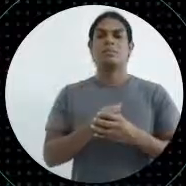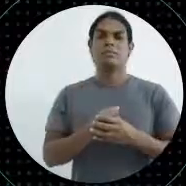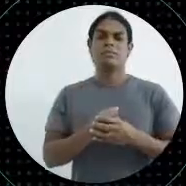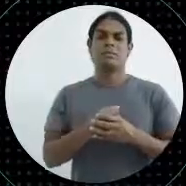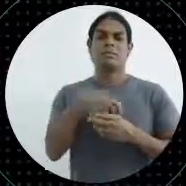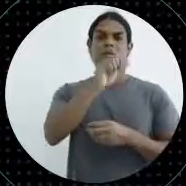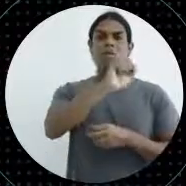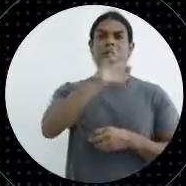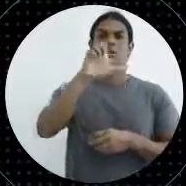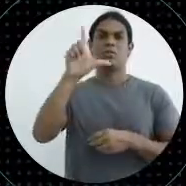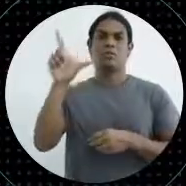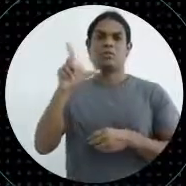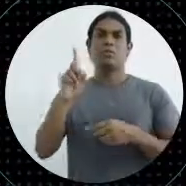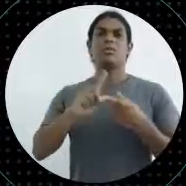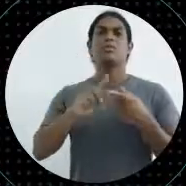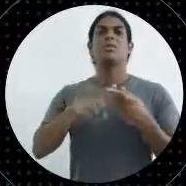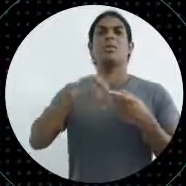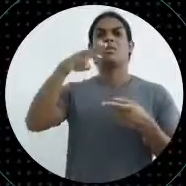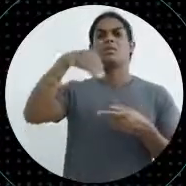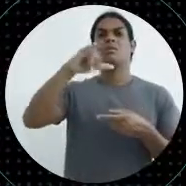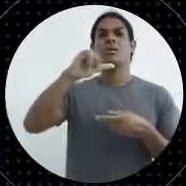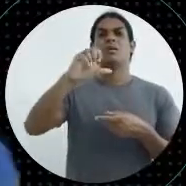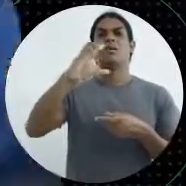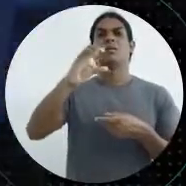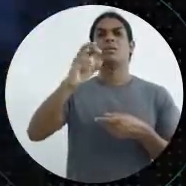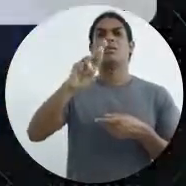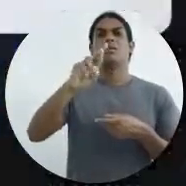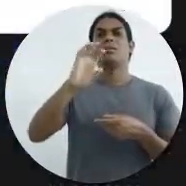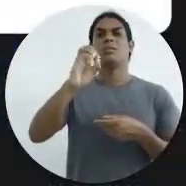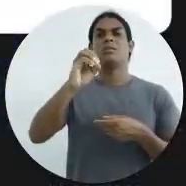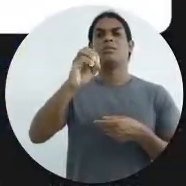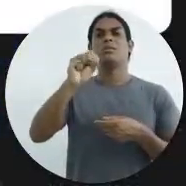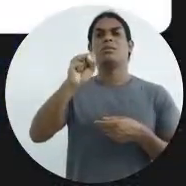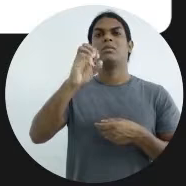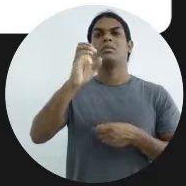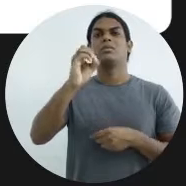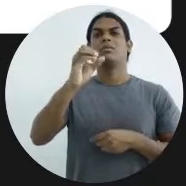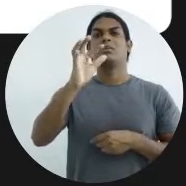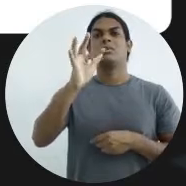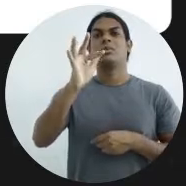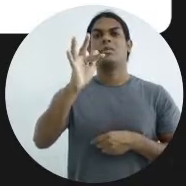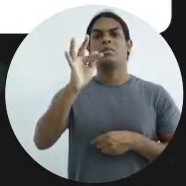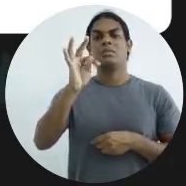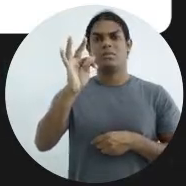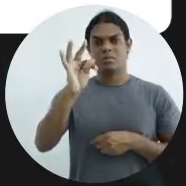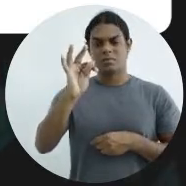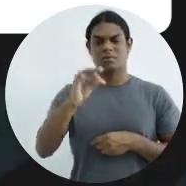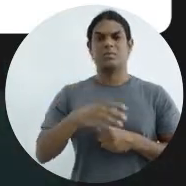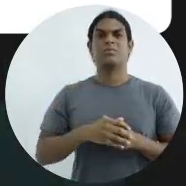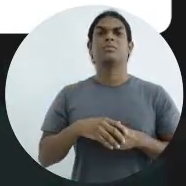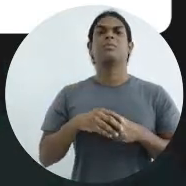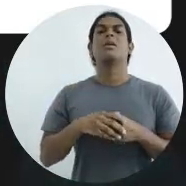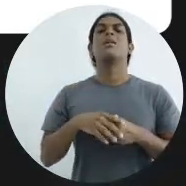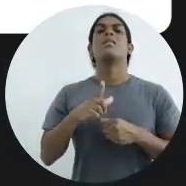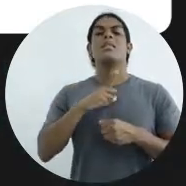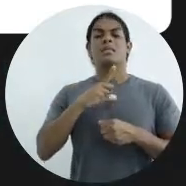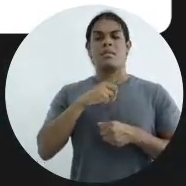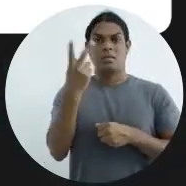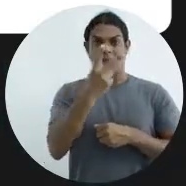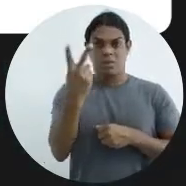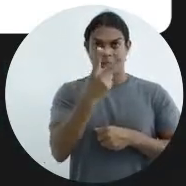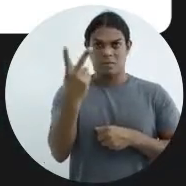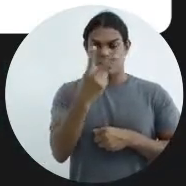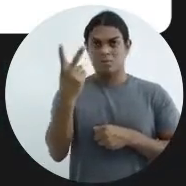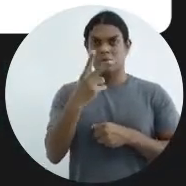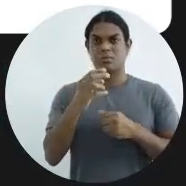também disponibilizou a mesma versão do arquivo. Então, tanto pode ser uma, quanto pode ser a outra. Não coloque as duas juntas.